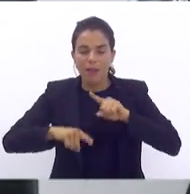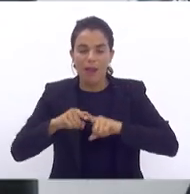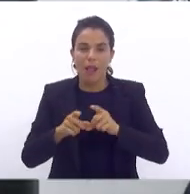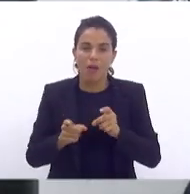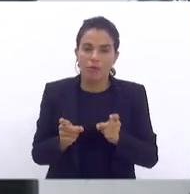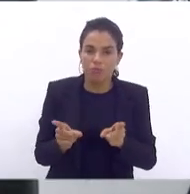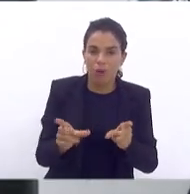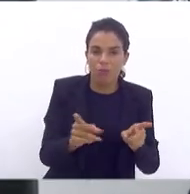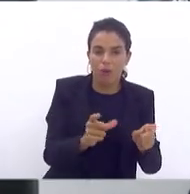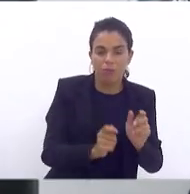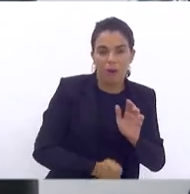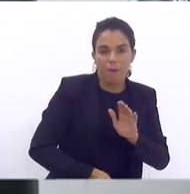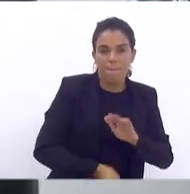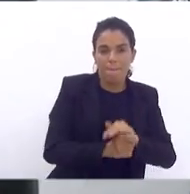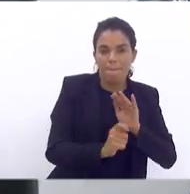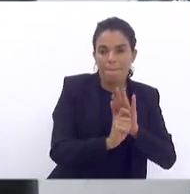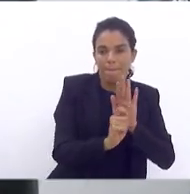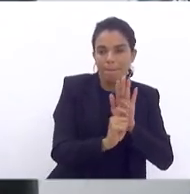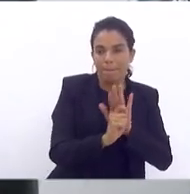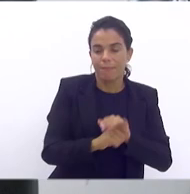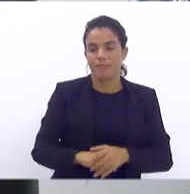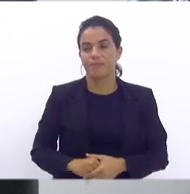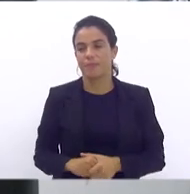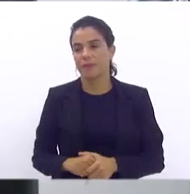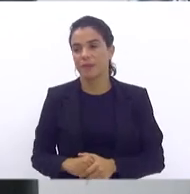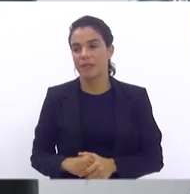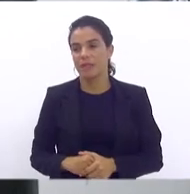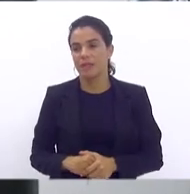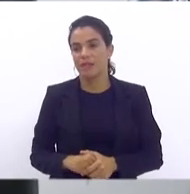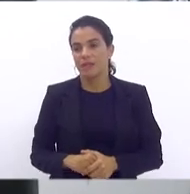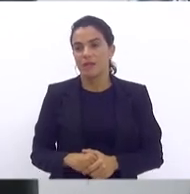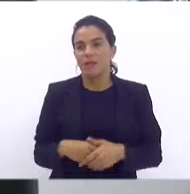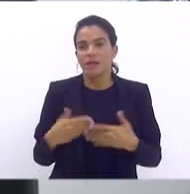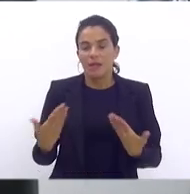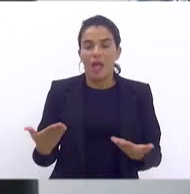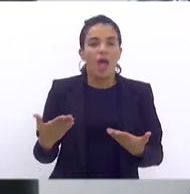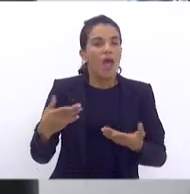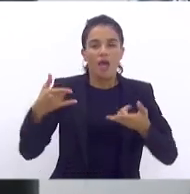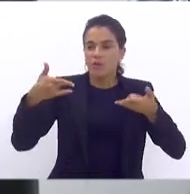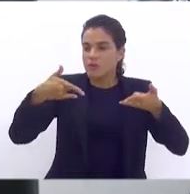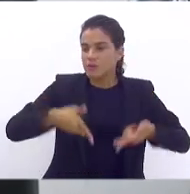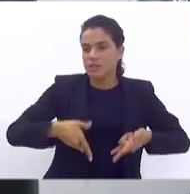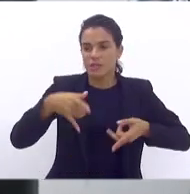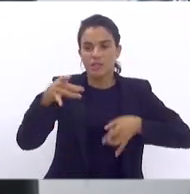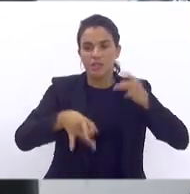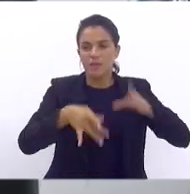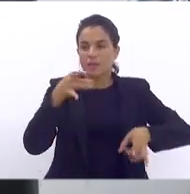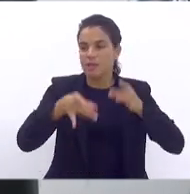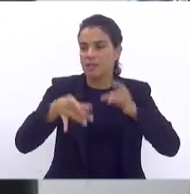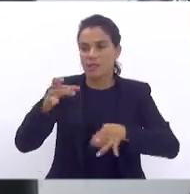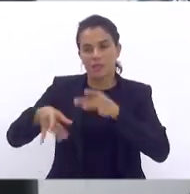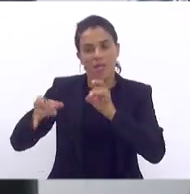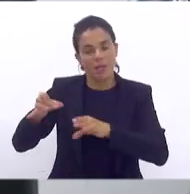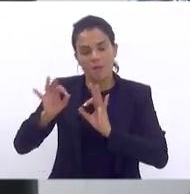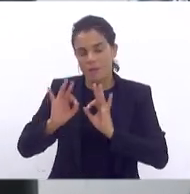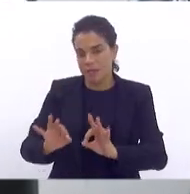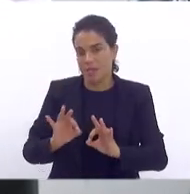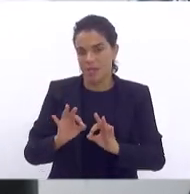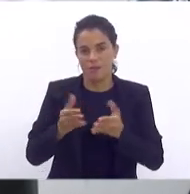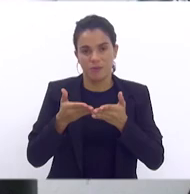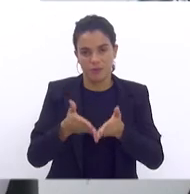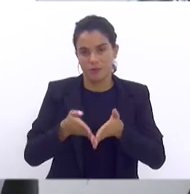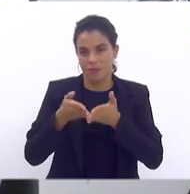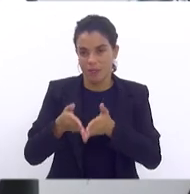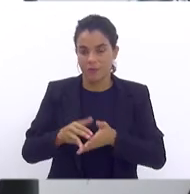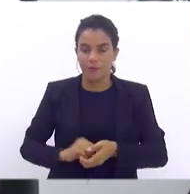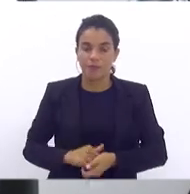lá, a Deus dará, dentro da Baía de Guanabara. É o chamado cemitério naval ao longo da Baía.